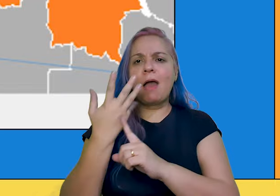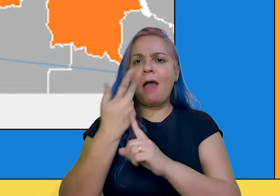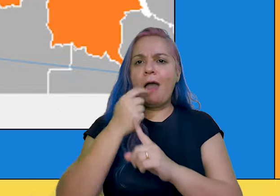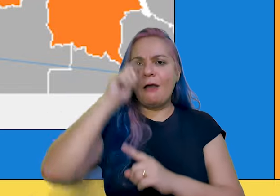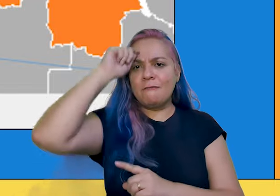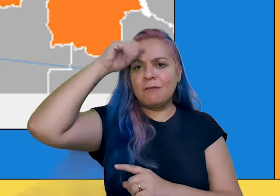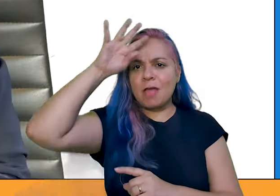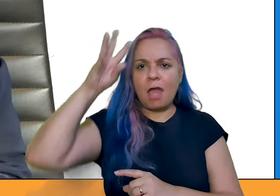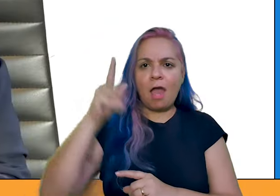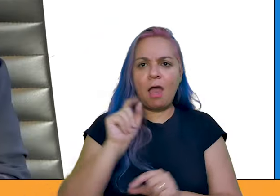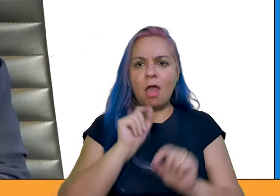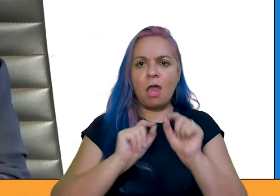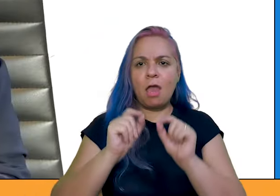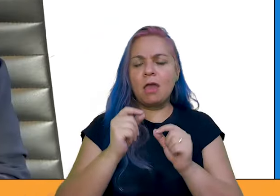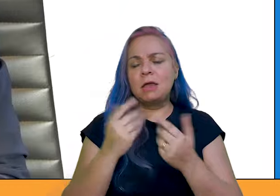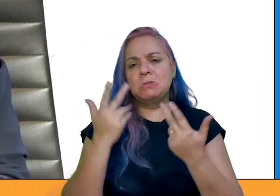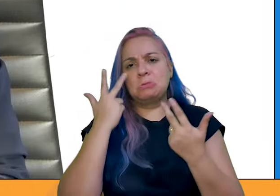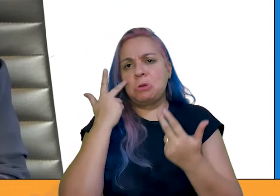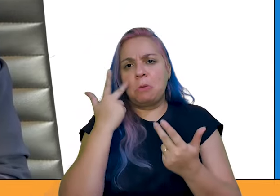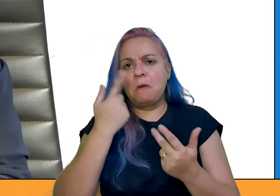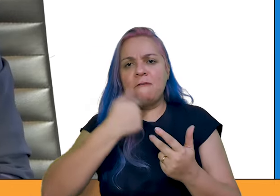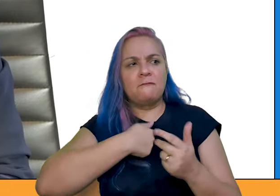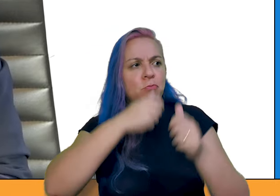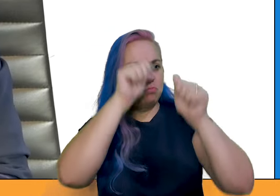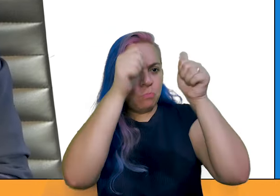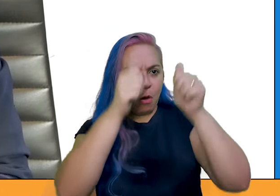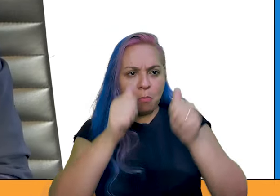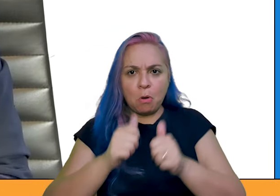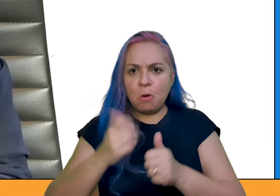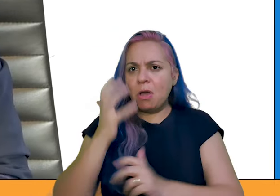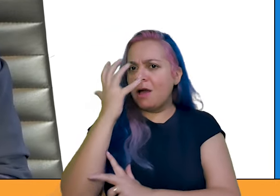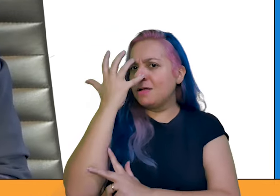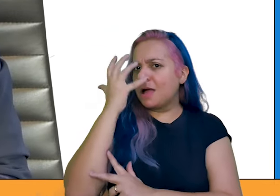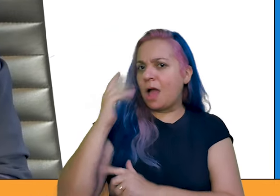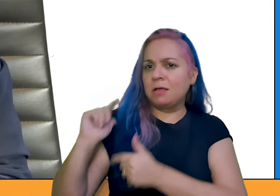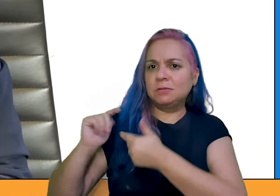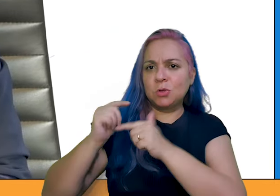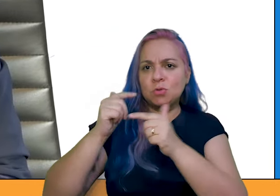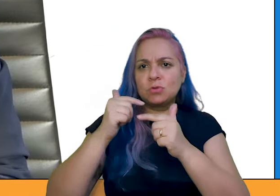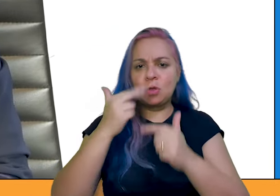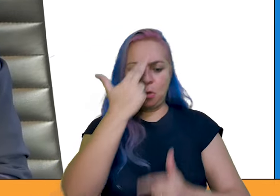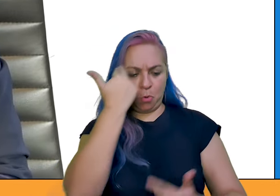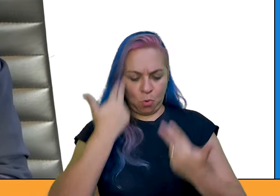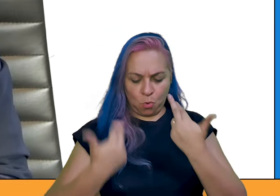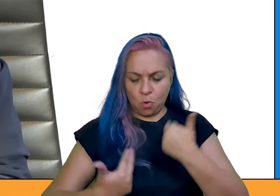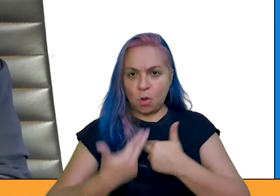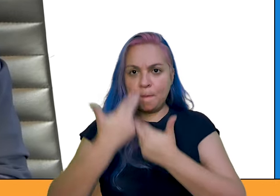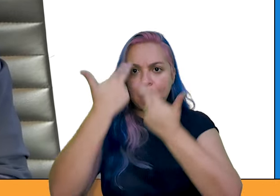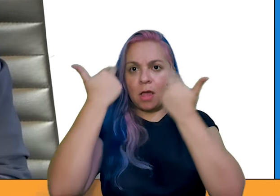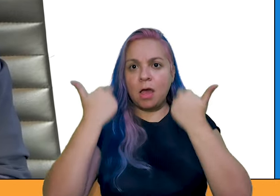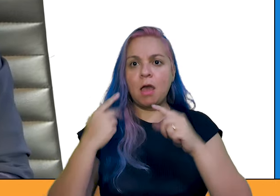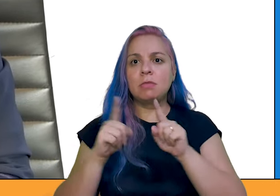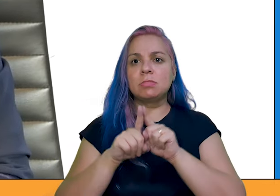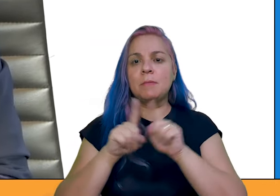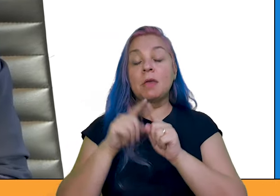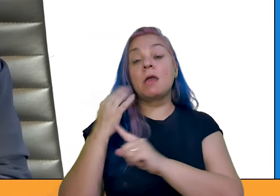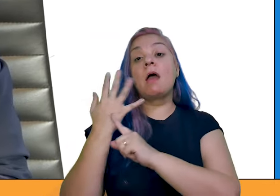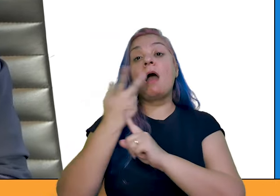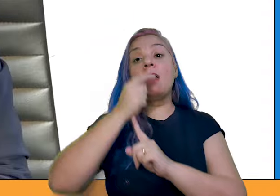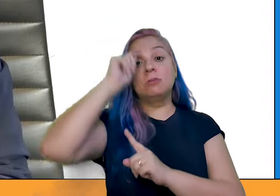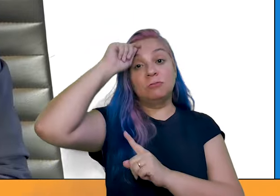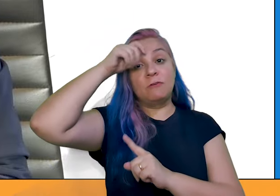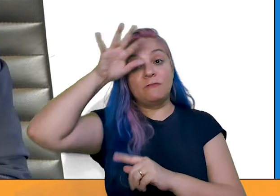arte africana, é comum vir a linguagem da escultura, as máscaras tradicionais, as pinturas corporais e